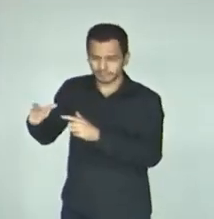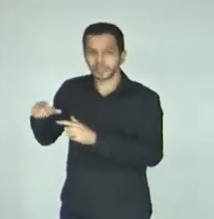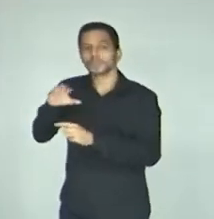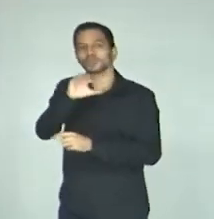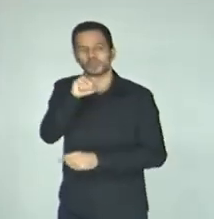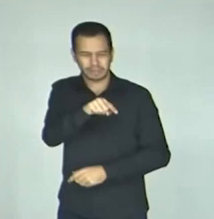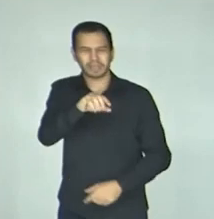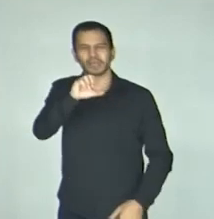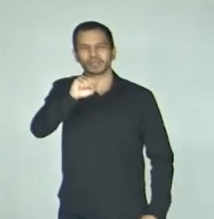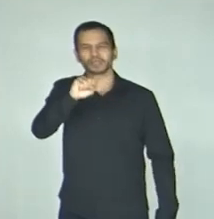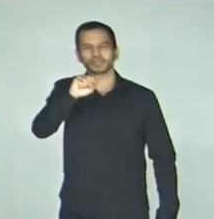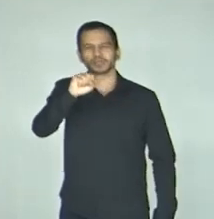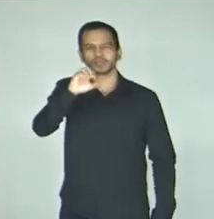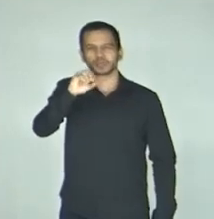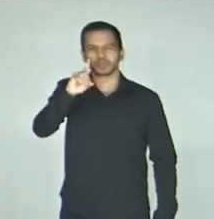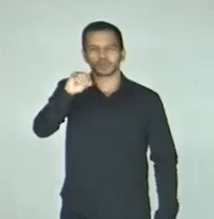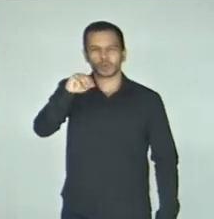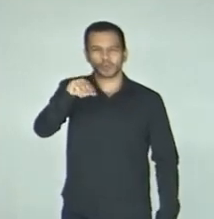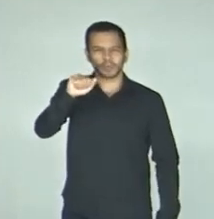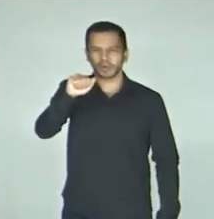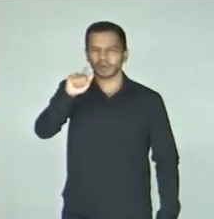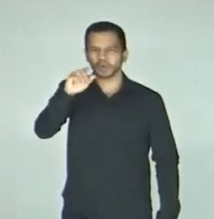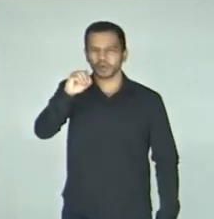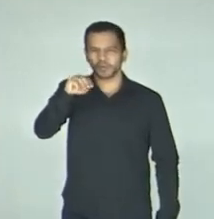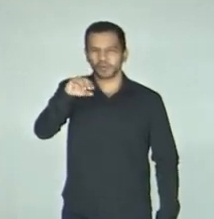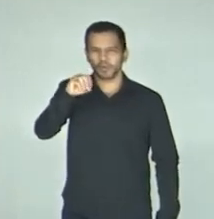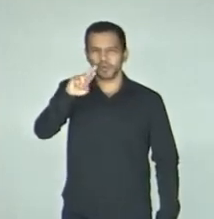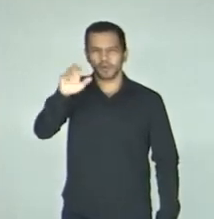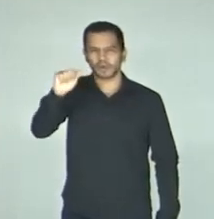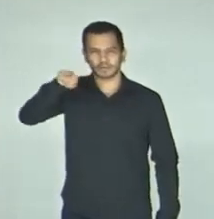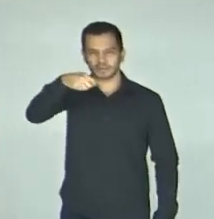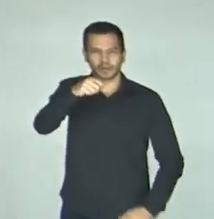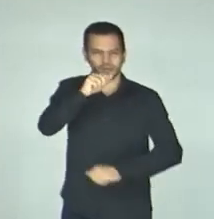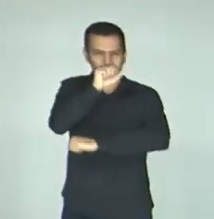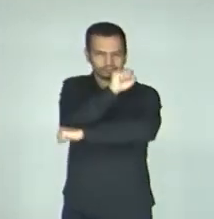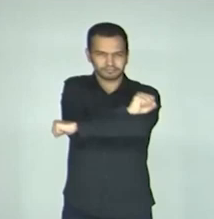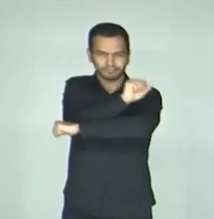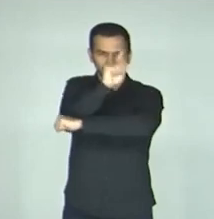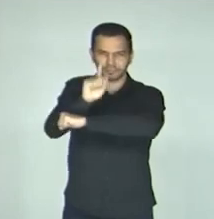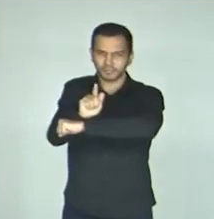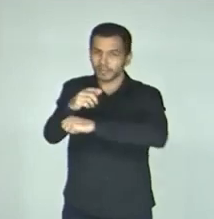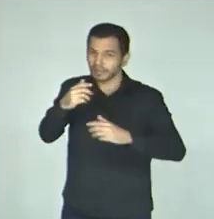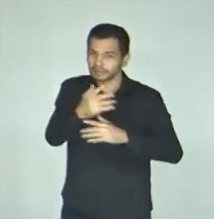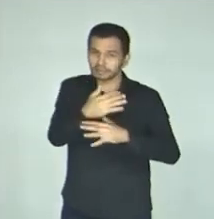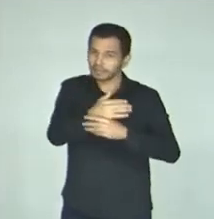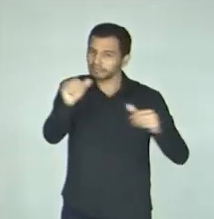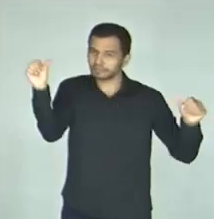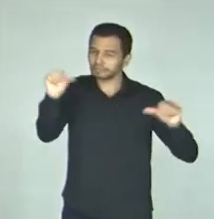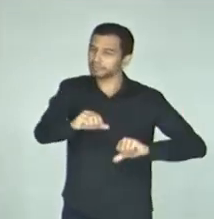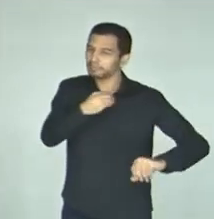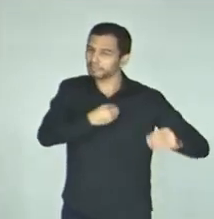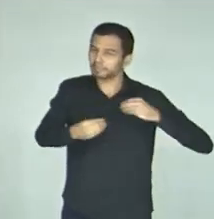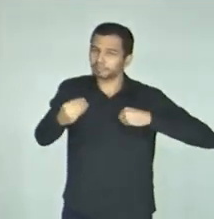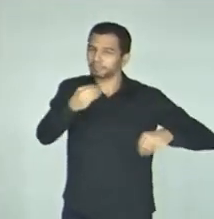é uma cidade Cruel uma cidade pervertida é a Bíblia que diz e